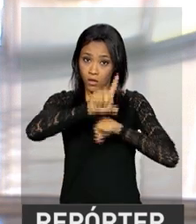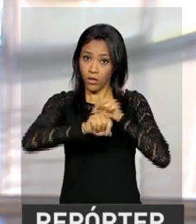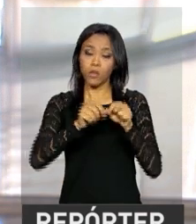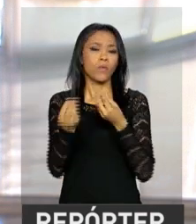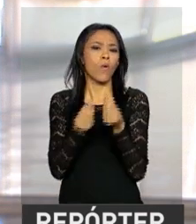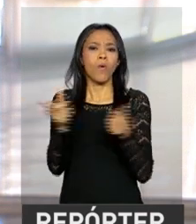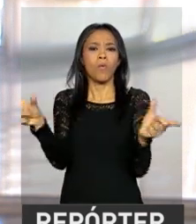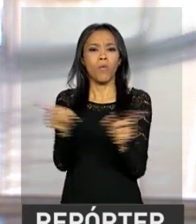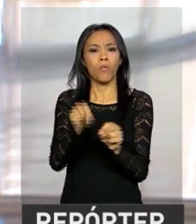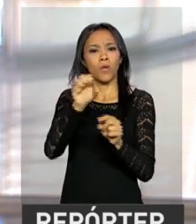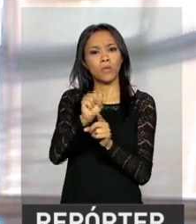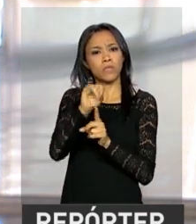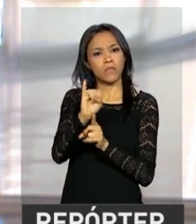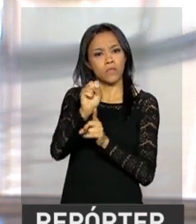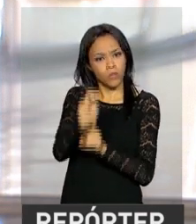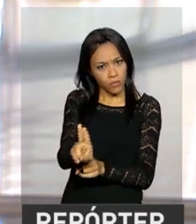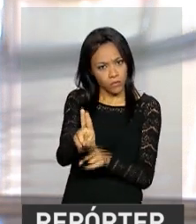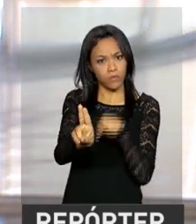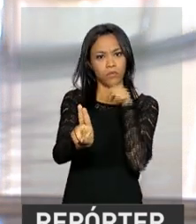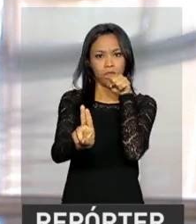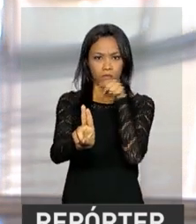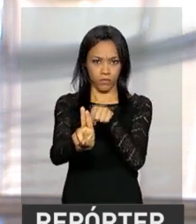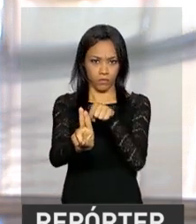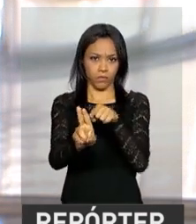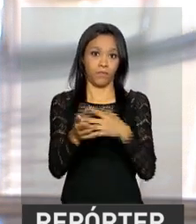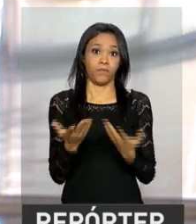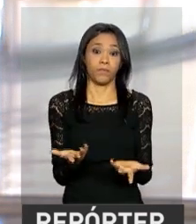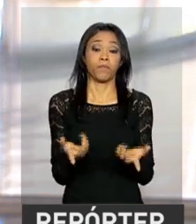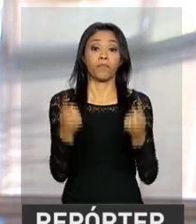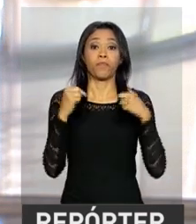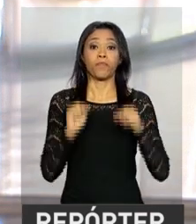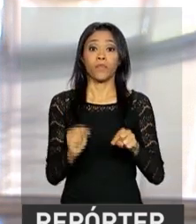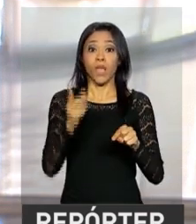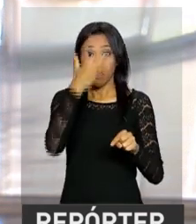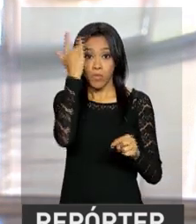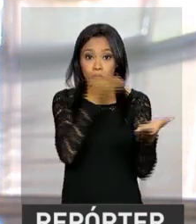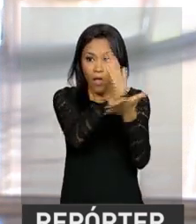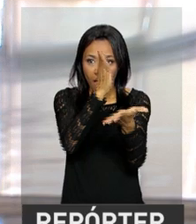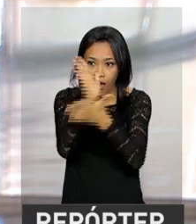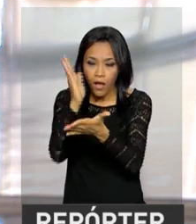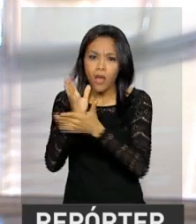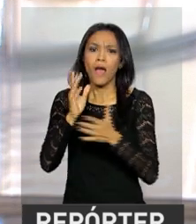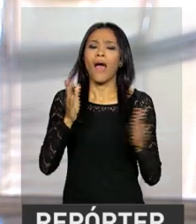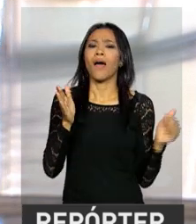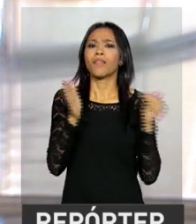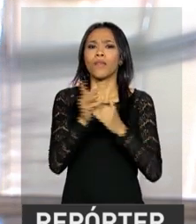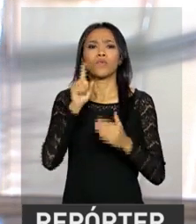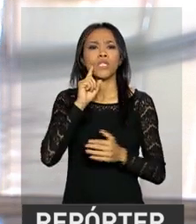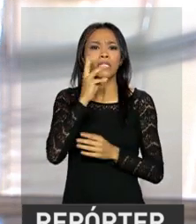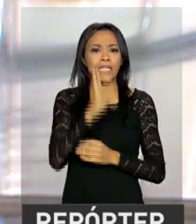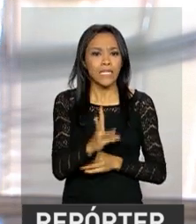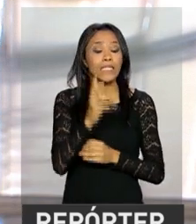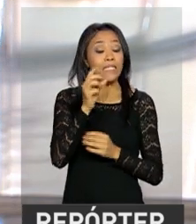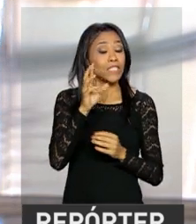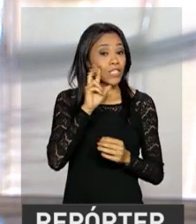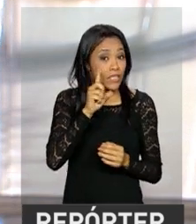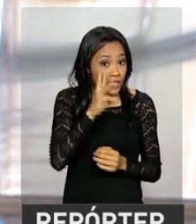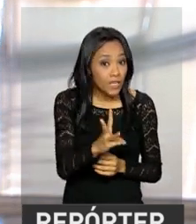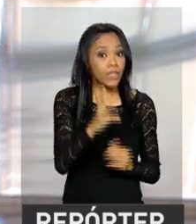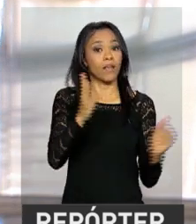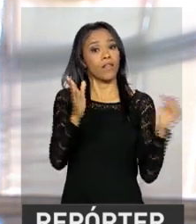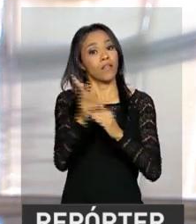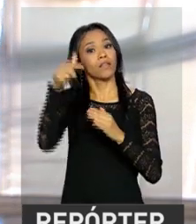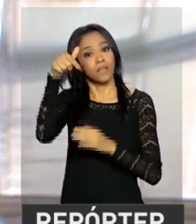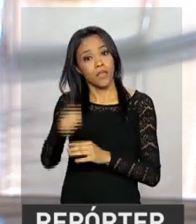Sistema Único de Seleção Unificada, o SISU. Os aprovados terão do dia 3 a 7 de fevereiro